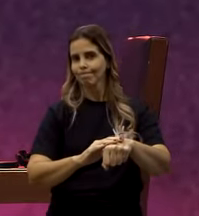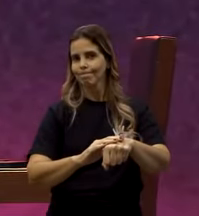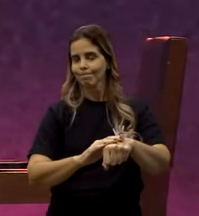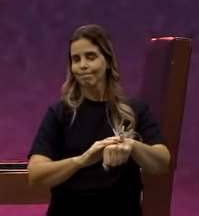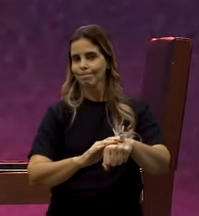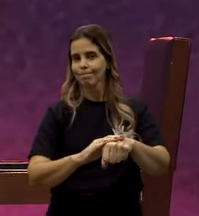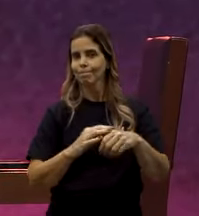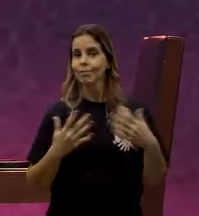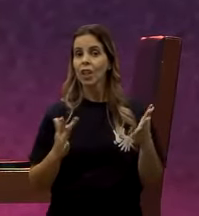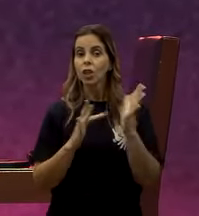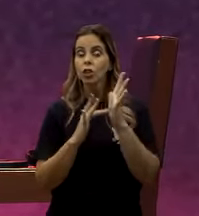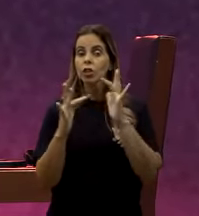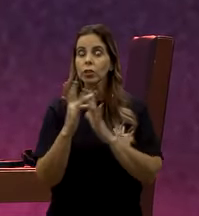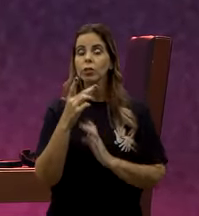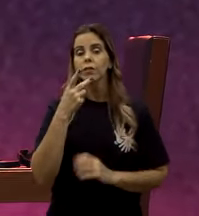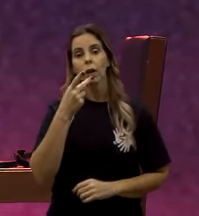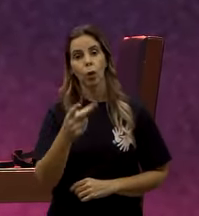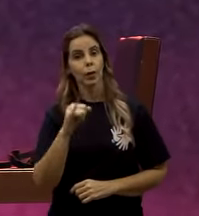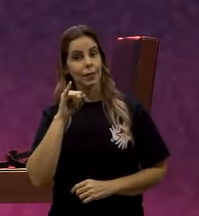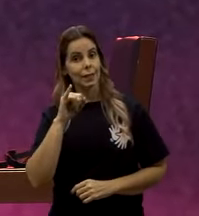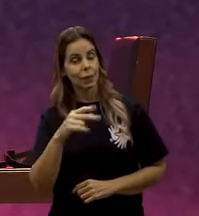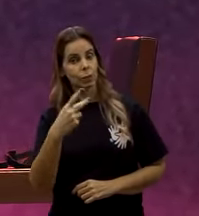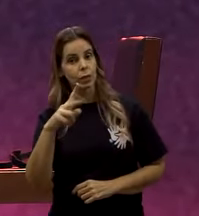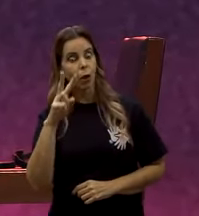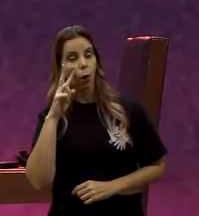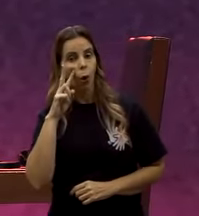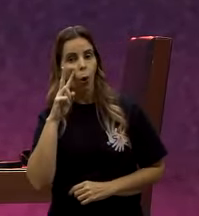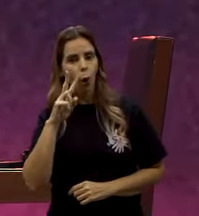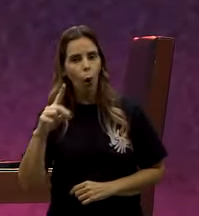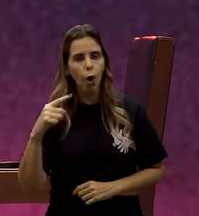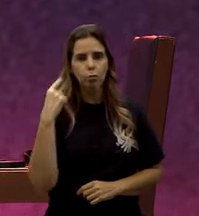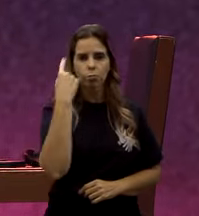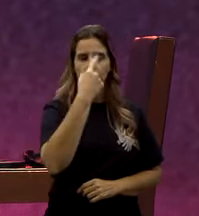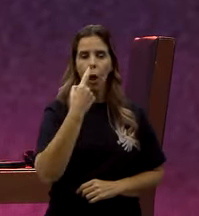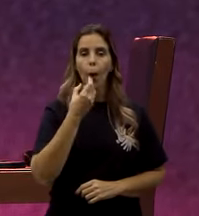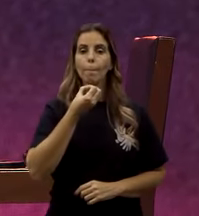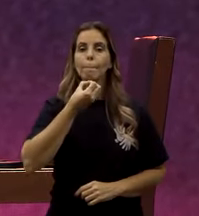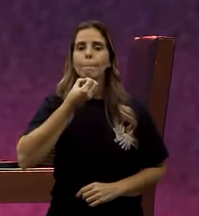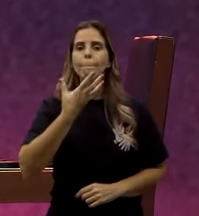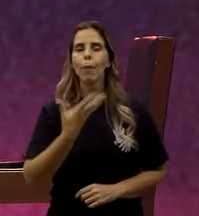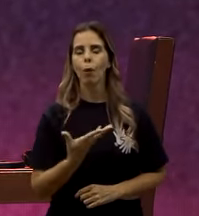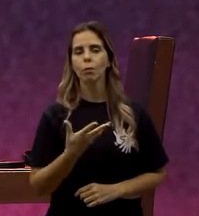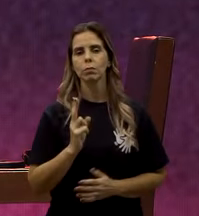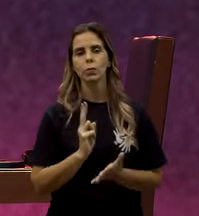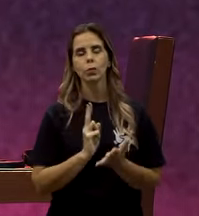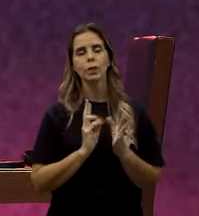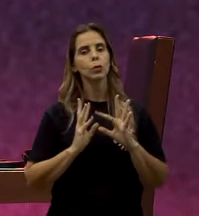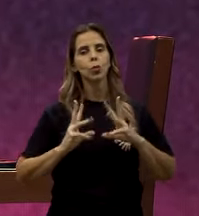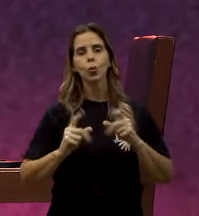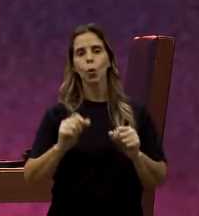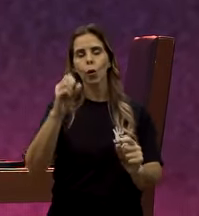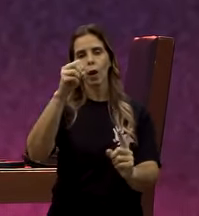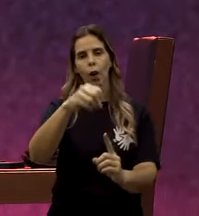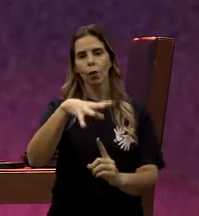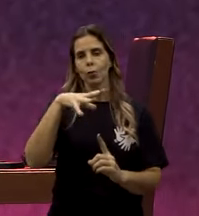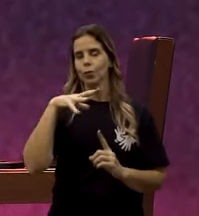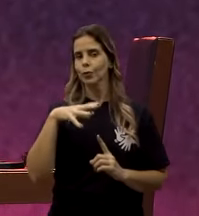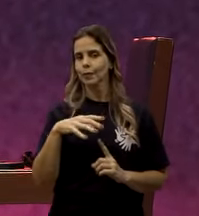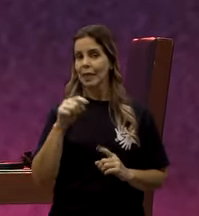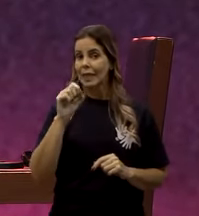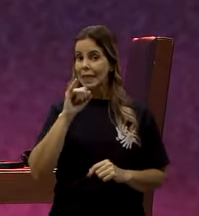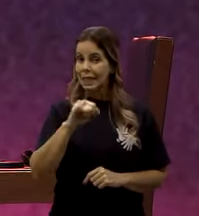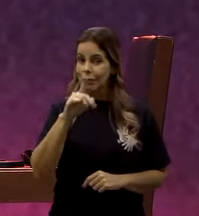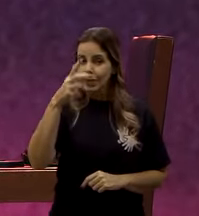isso Jesus ou seja pensamentos de derrota vão gerar palavras negativas e